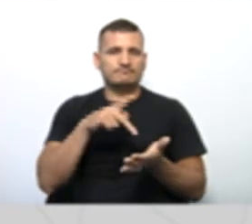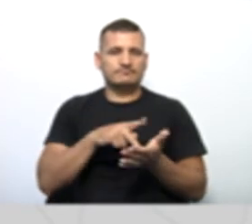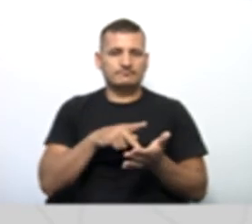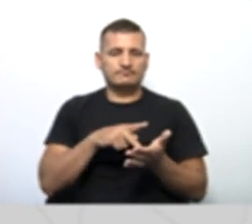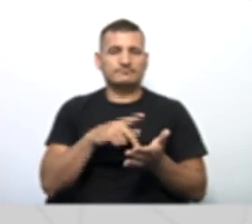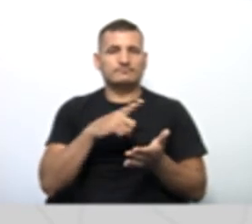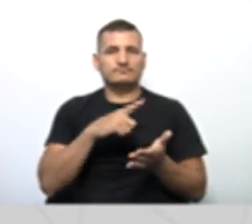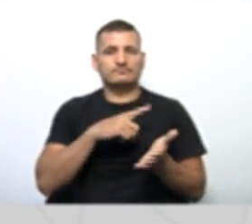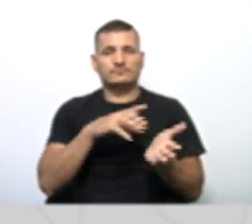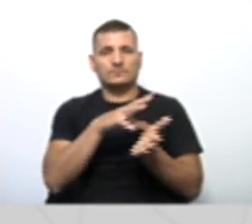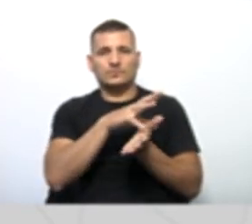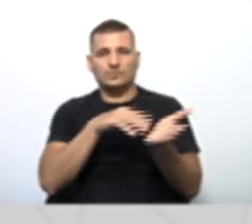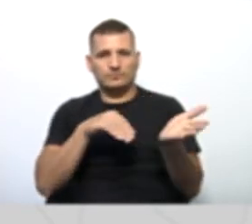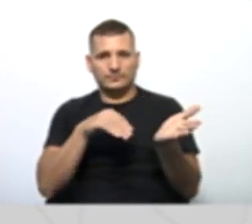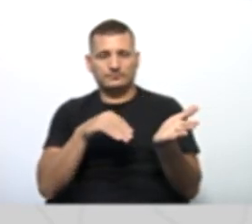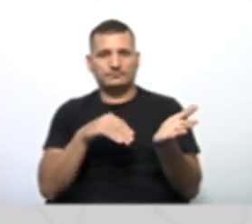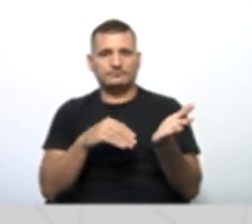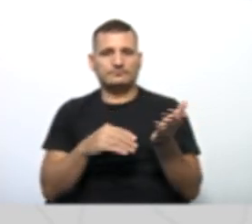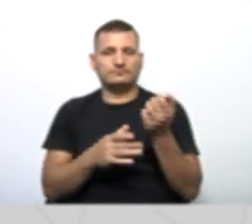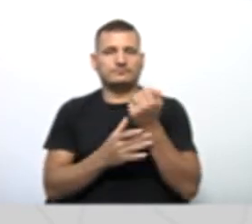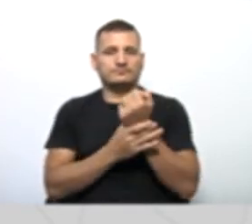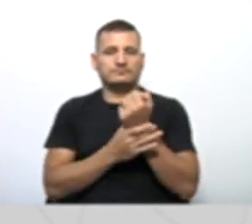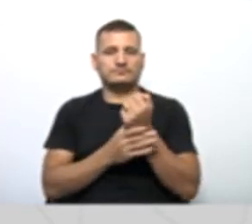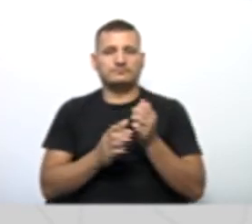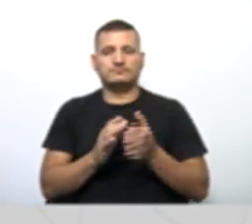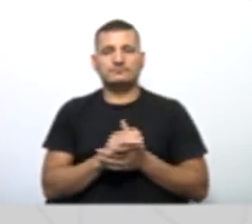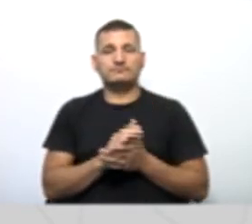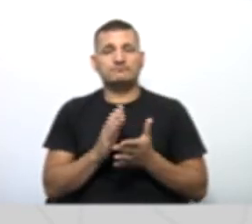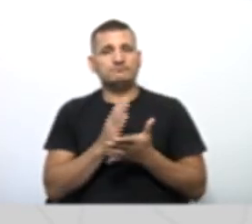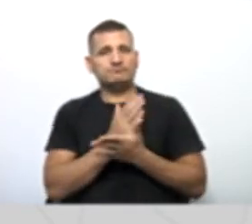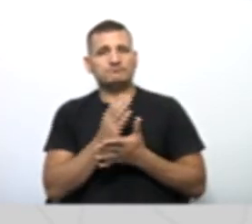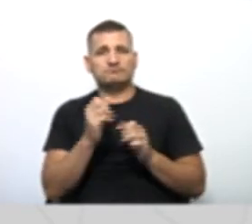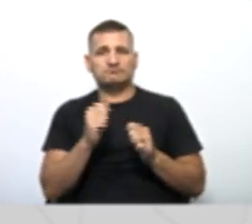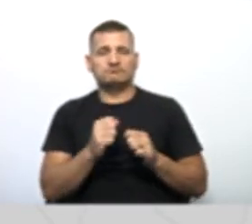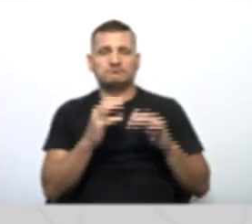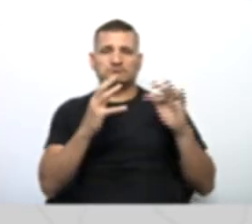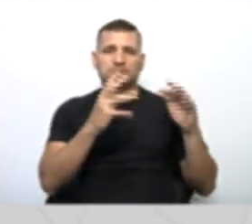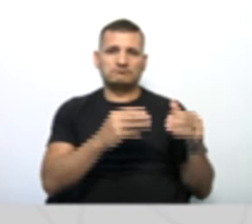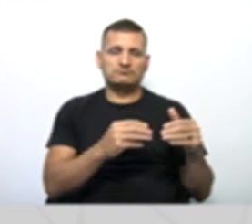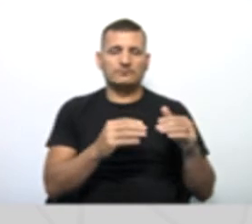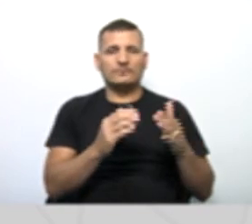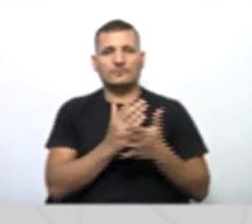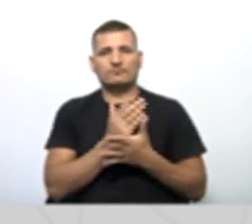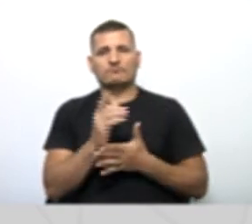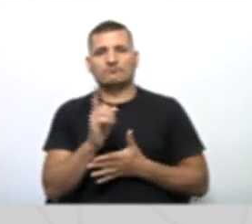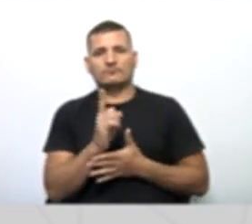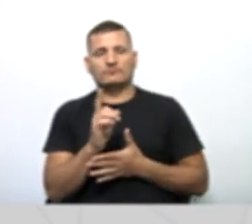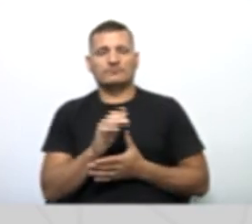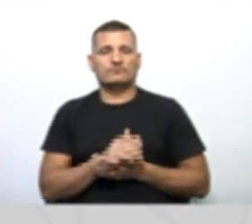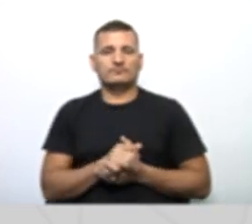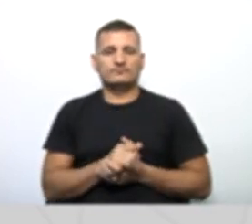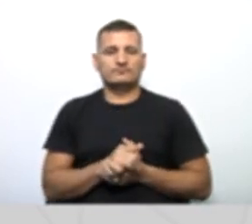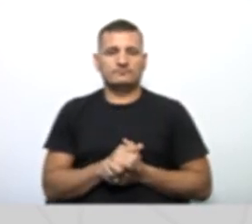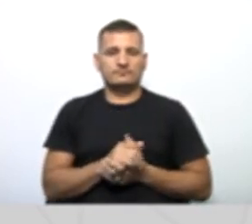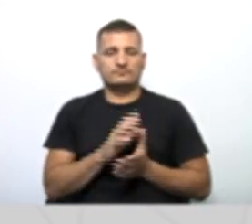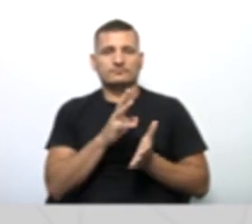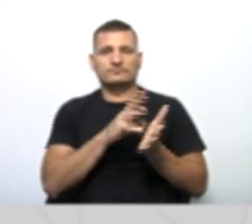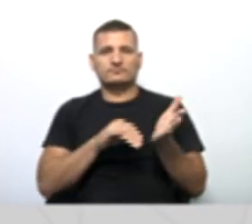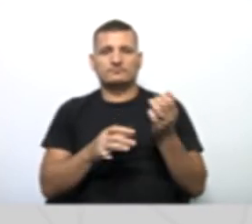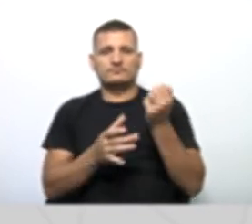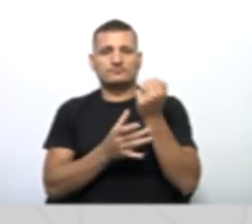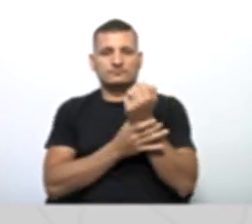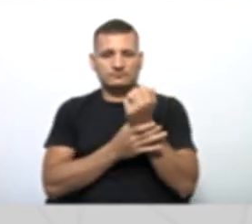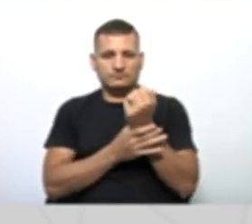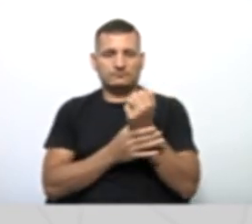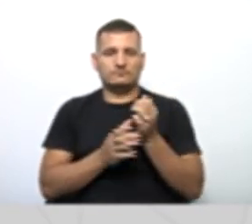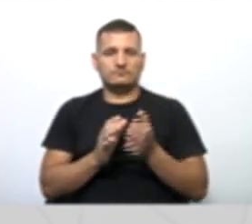ter uma cópia de segurança. Em alguns casos, pode ser todas. Outros, não, ok? Então, as cópias de segurança trabalham